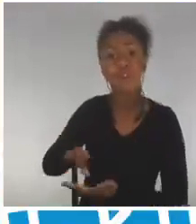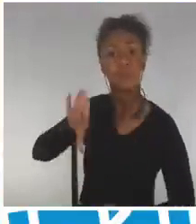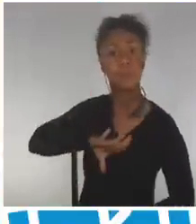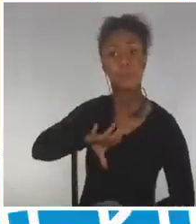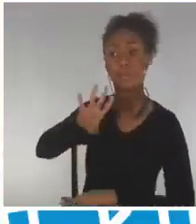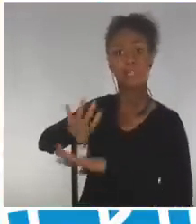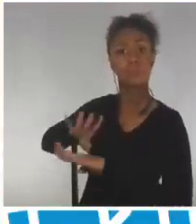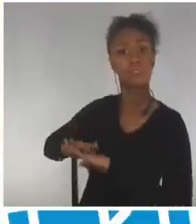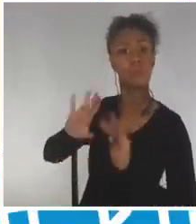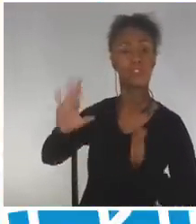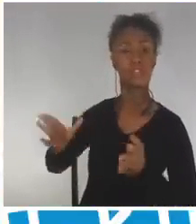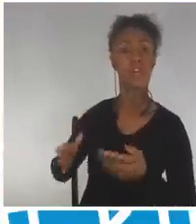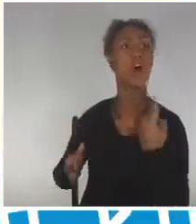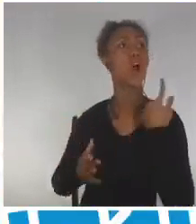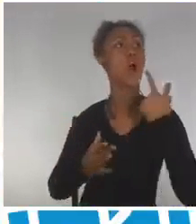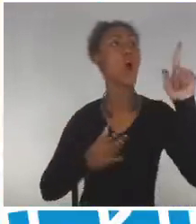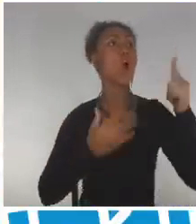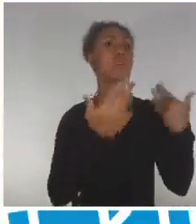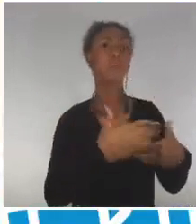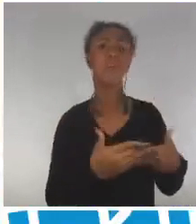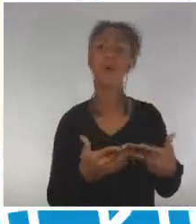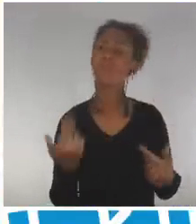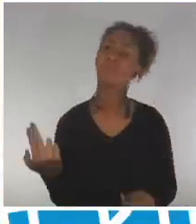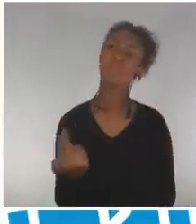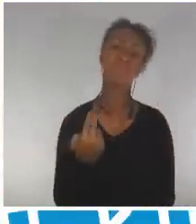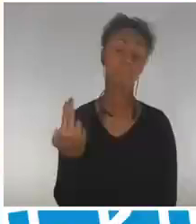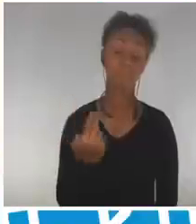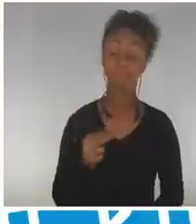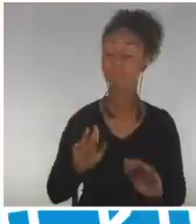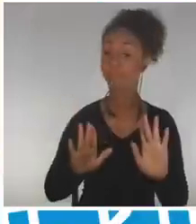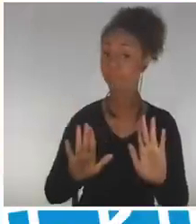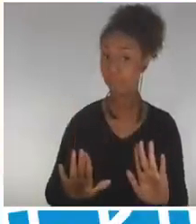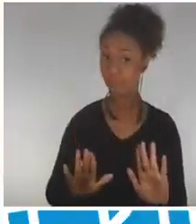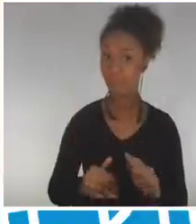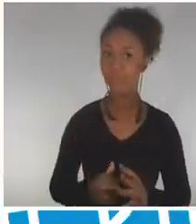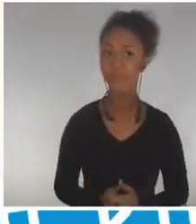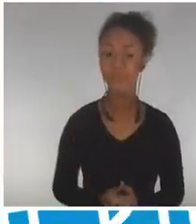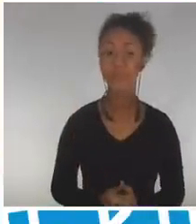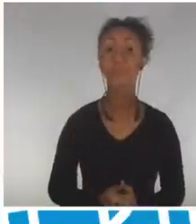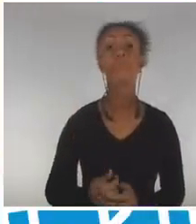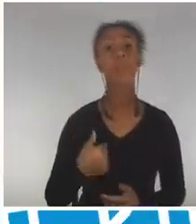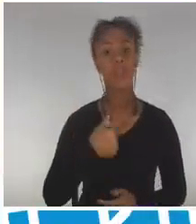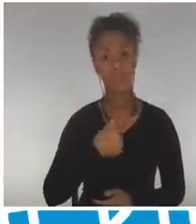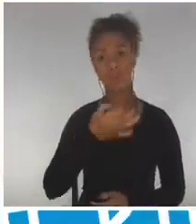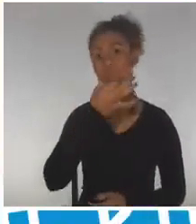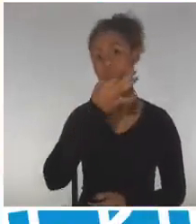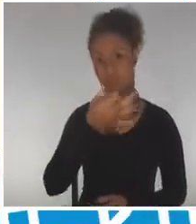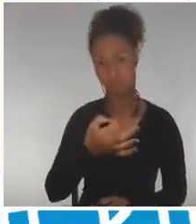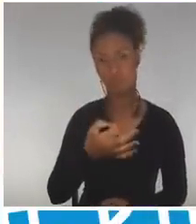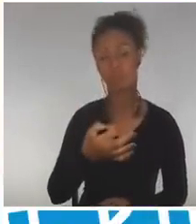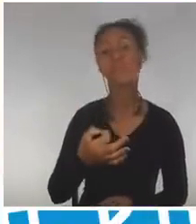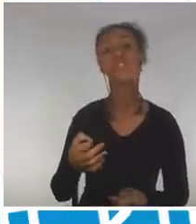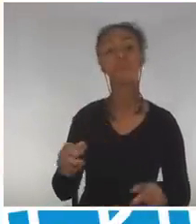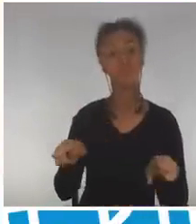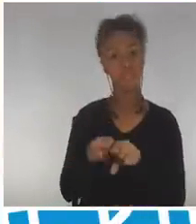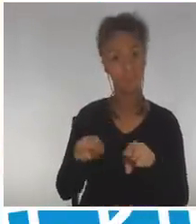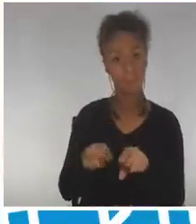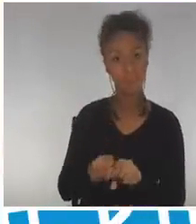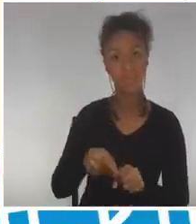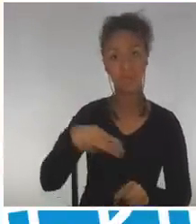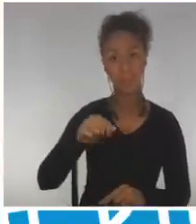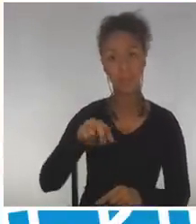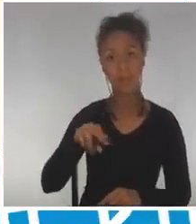como fazer um outro tipo de prova. Agora, eu também me posicionei junto com a ABAV como SAEB